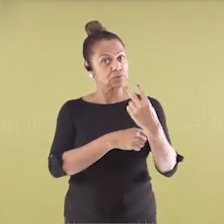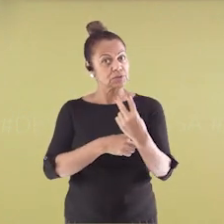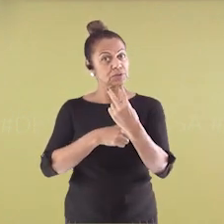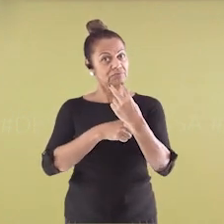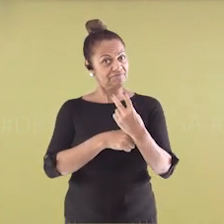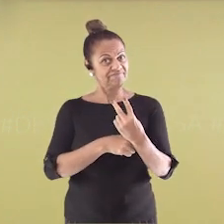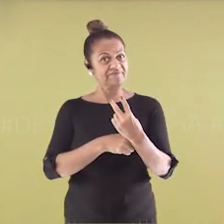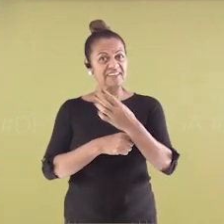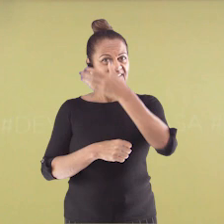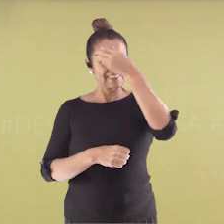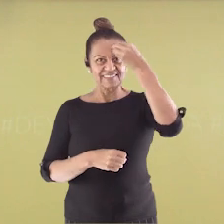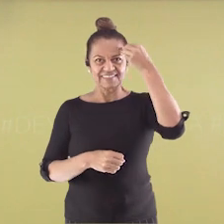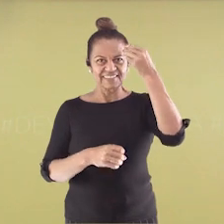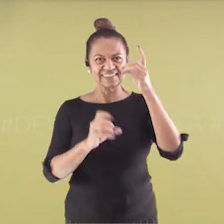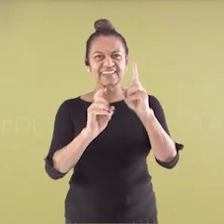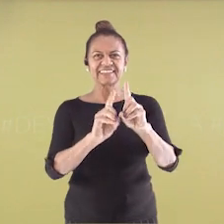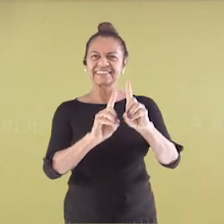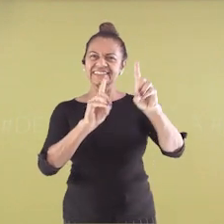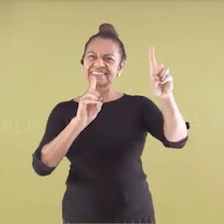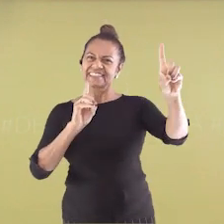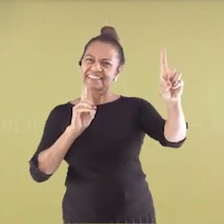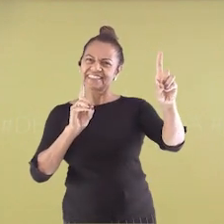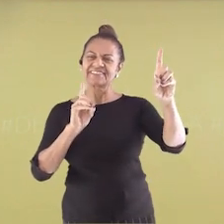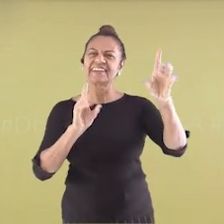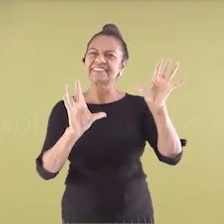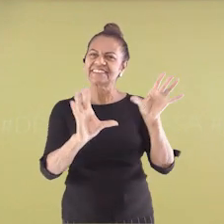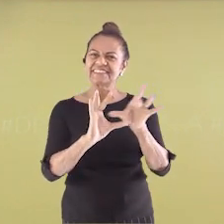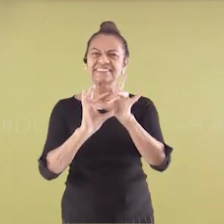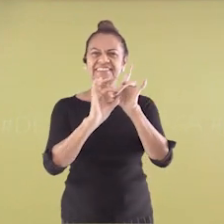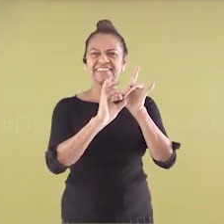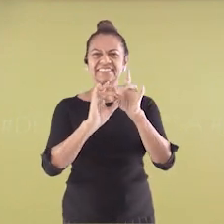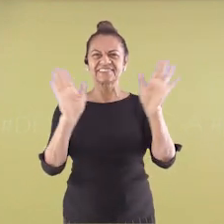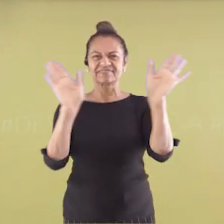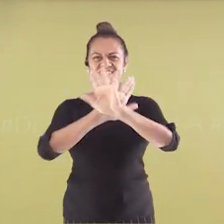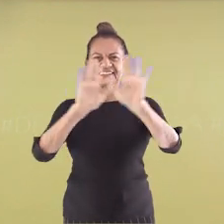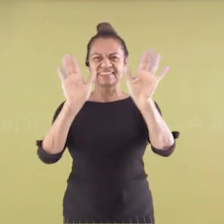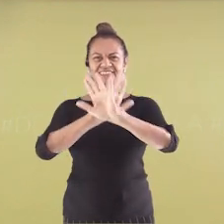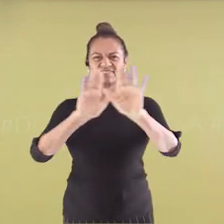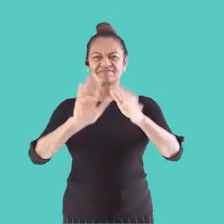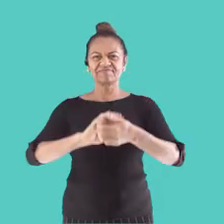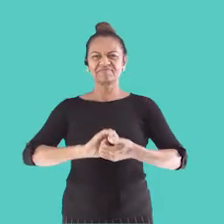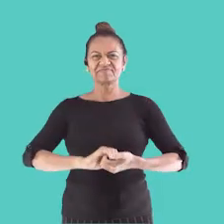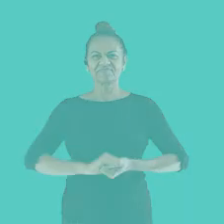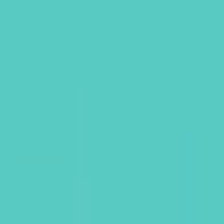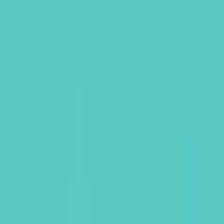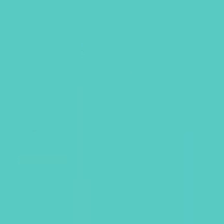bem e se cuidem. E não se esqueçam, mesmo distantes, estamos juntos. Tchau, tchau.